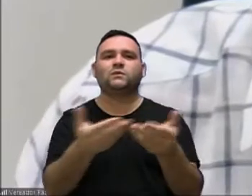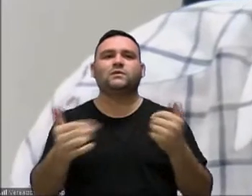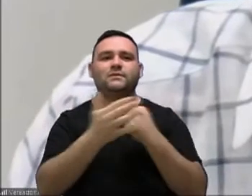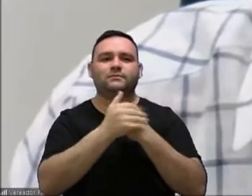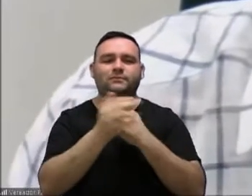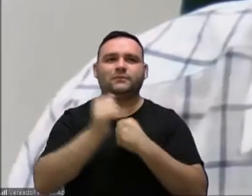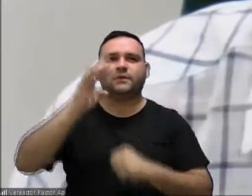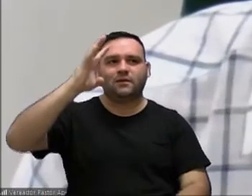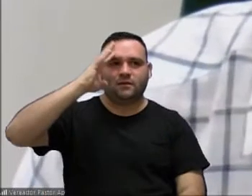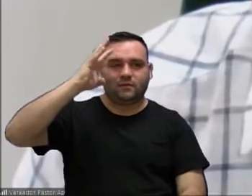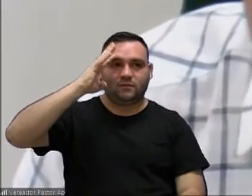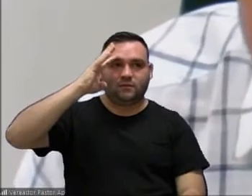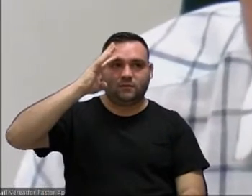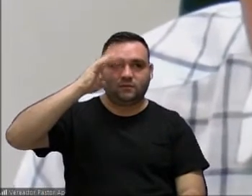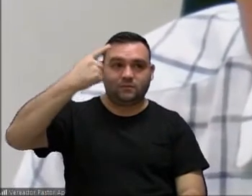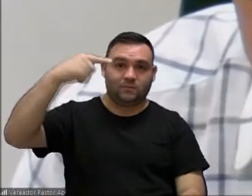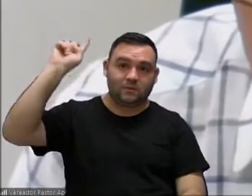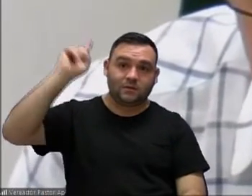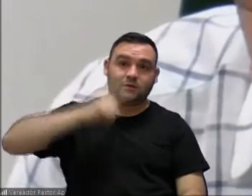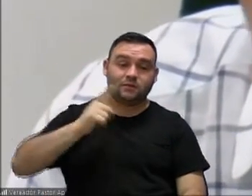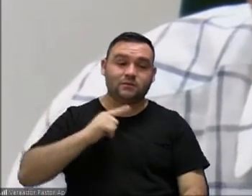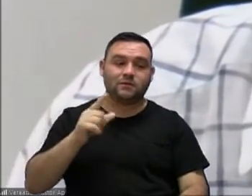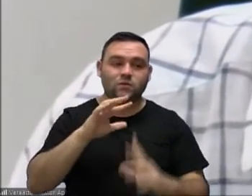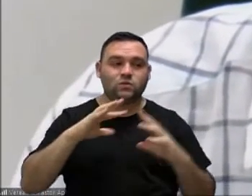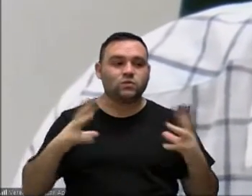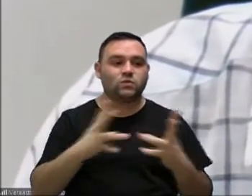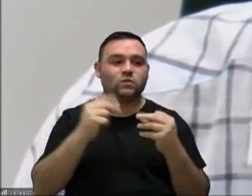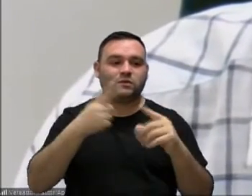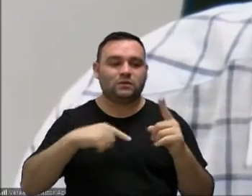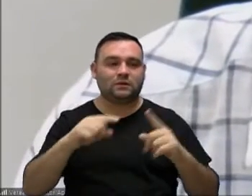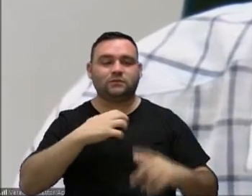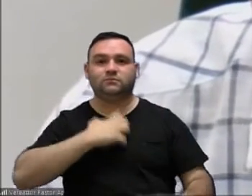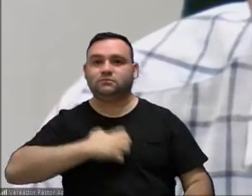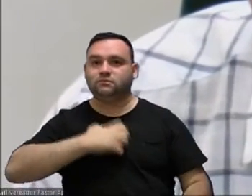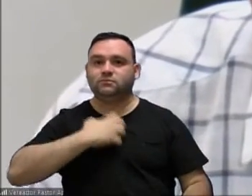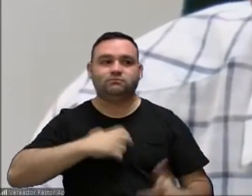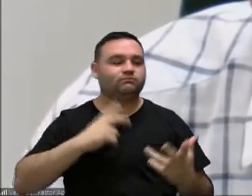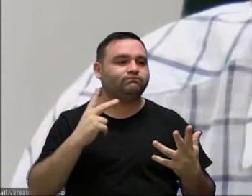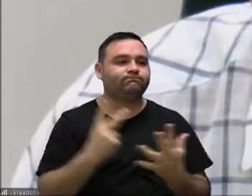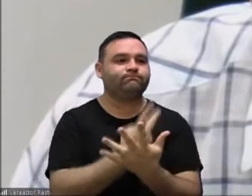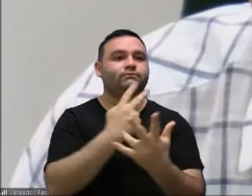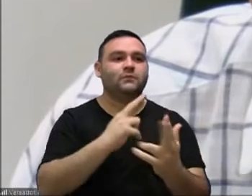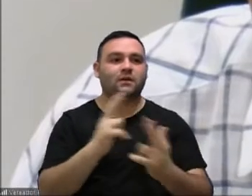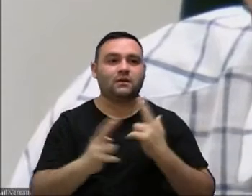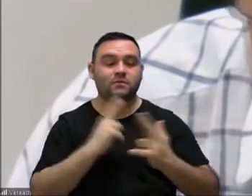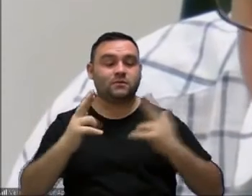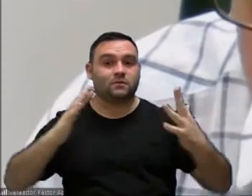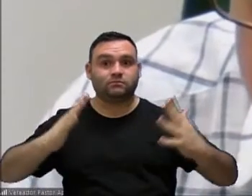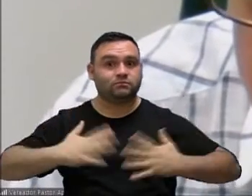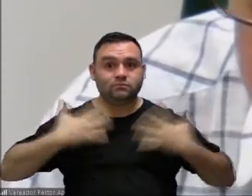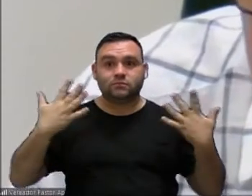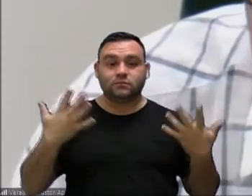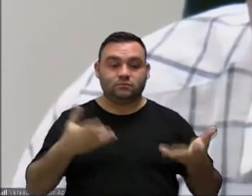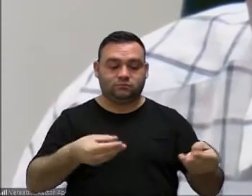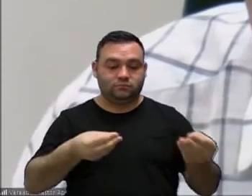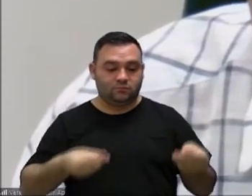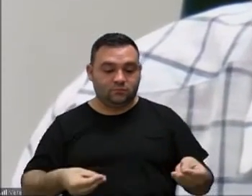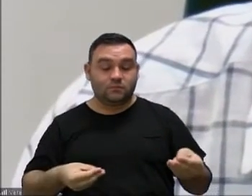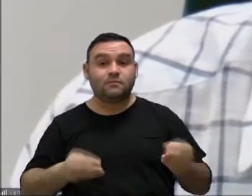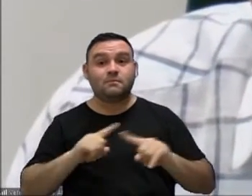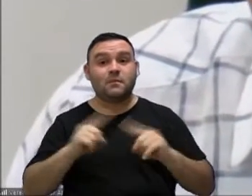parta-feira passada, quando todos nós pegamos o resultado, eu tive um resultado assustador, chegou em mim as mãos,